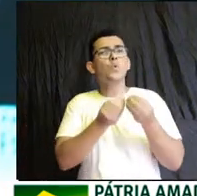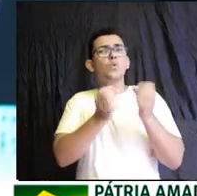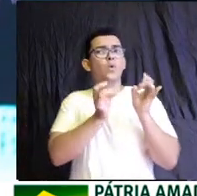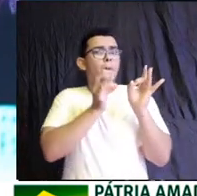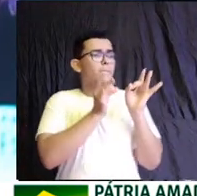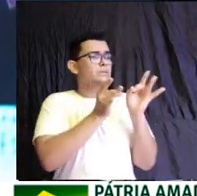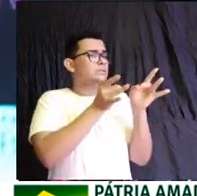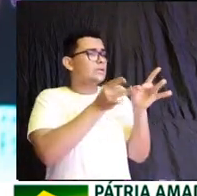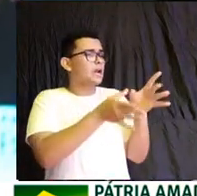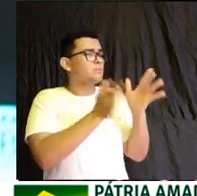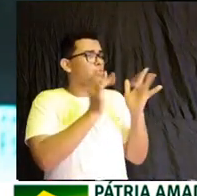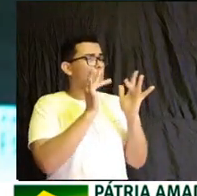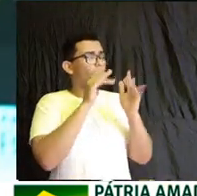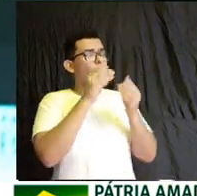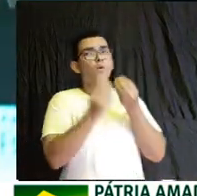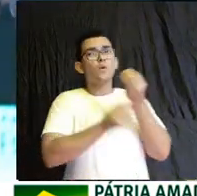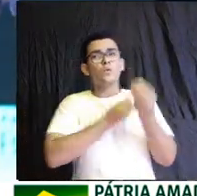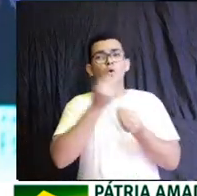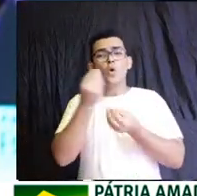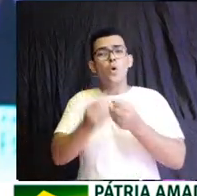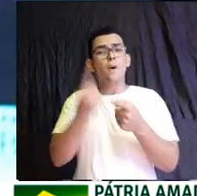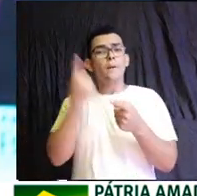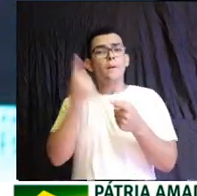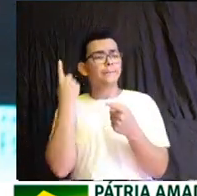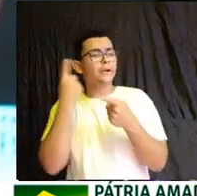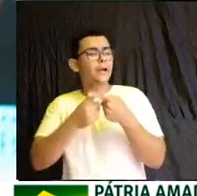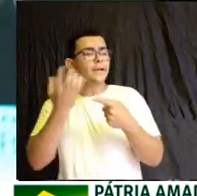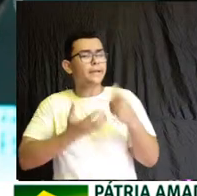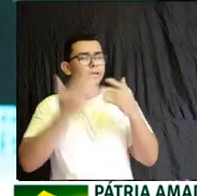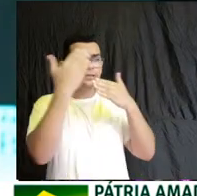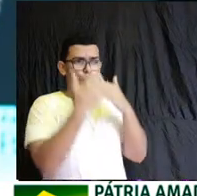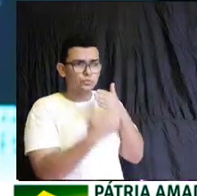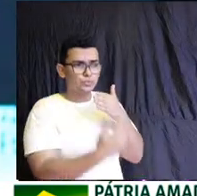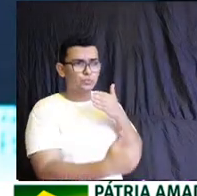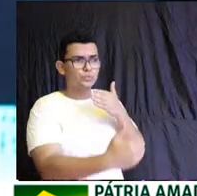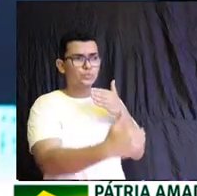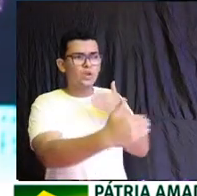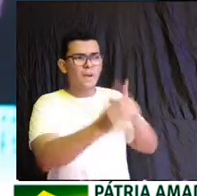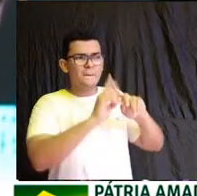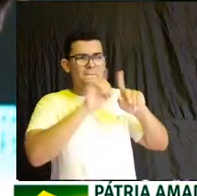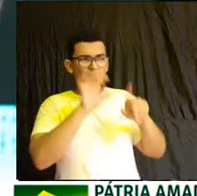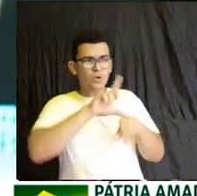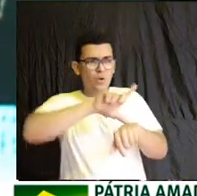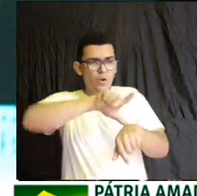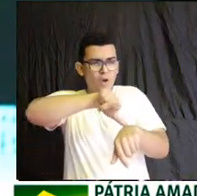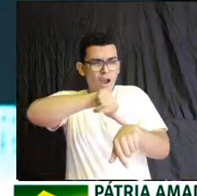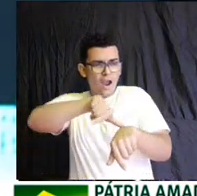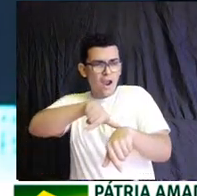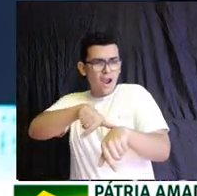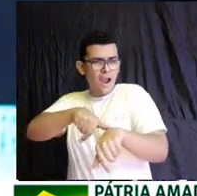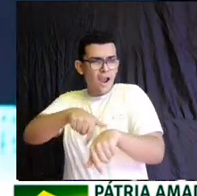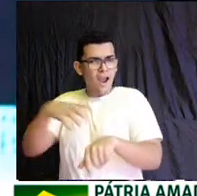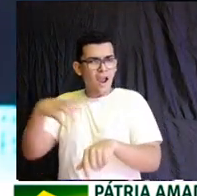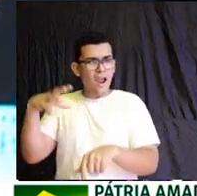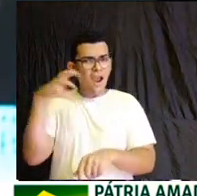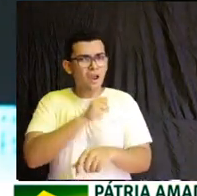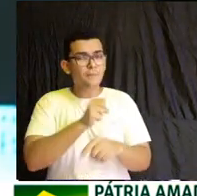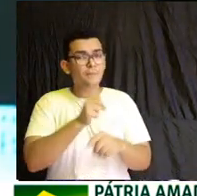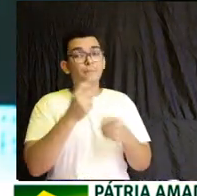de momento, raiva passageira, mania que dá e passa. Feito brincadeira, o amor deixa